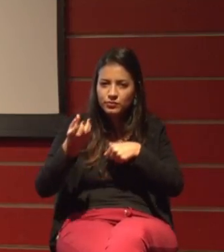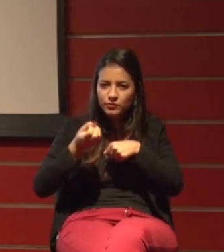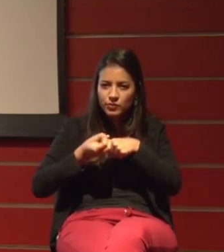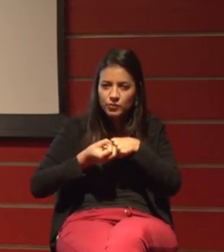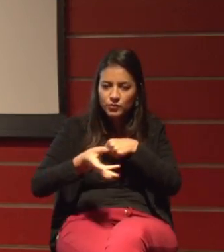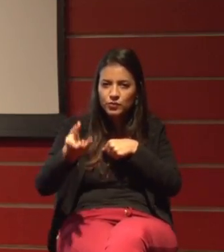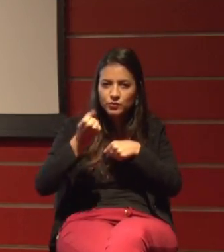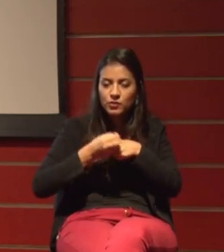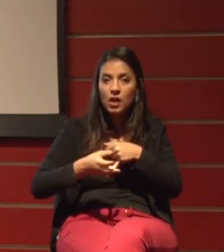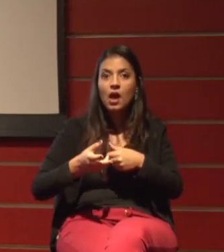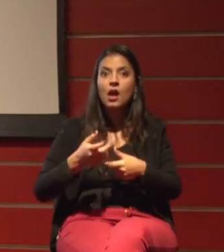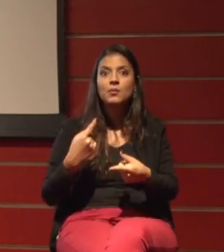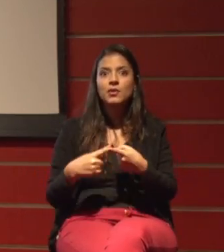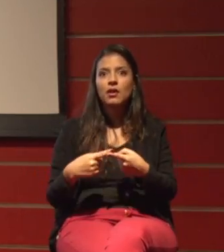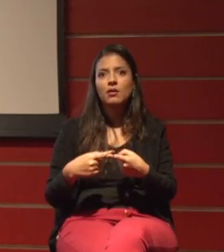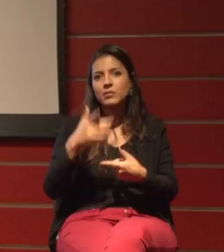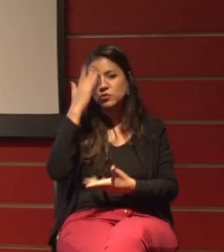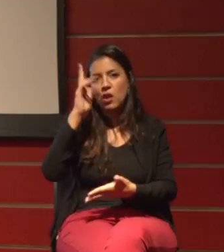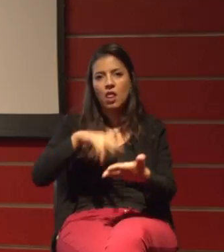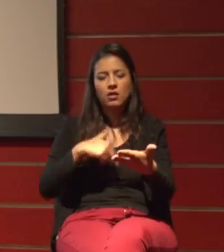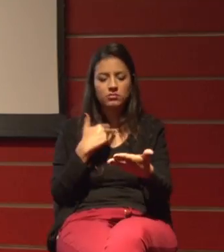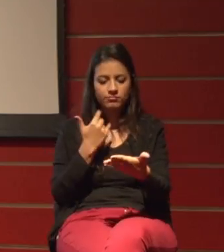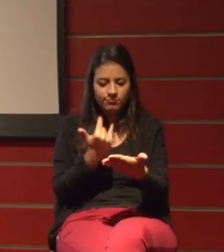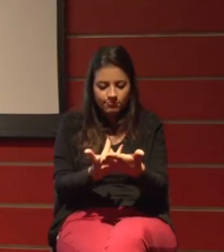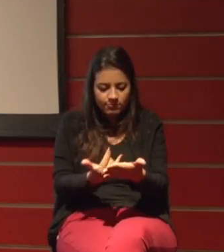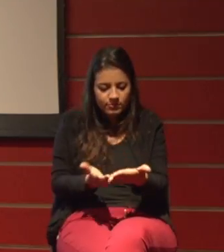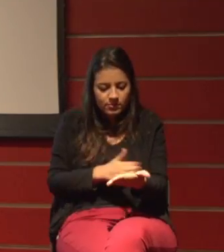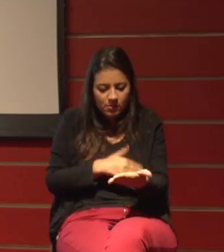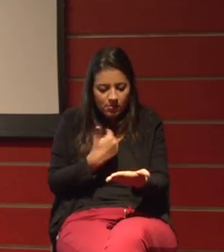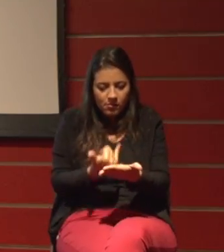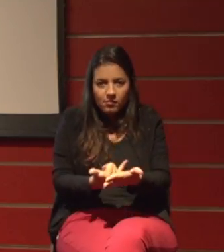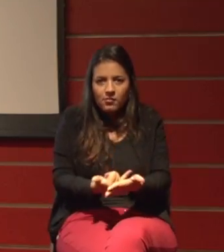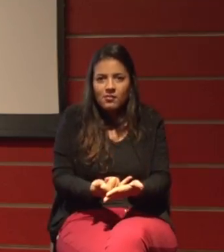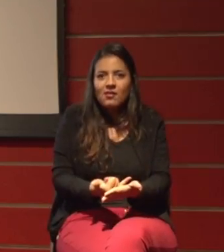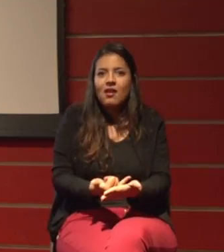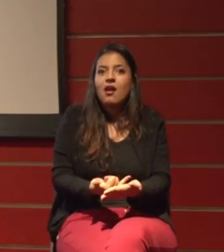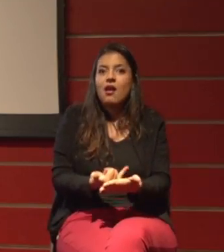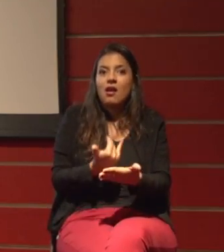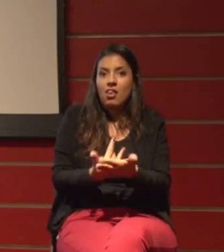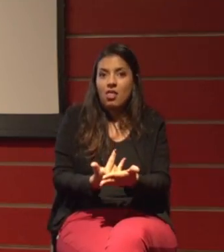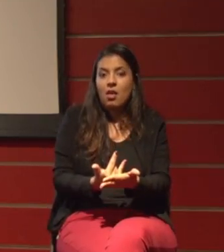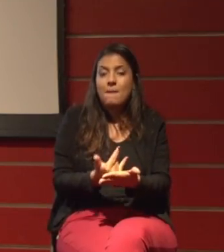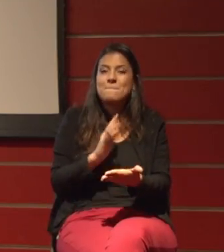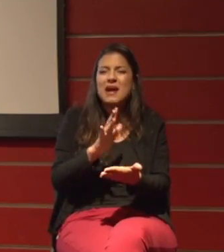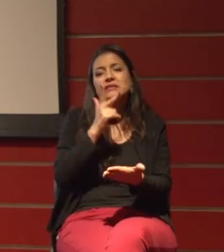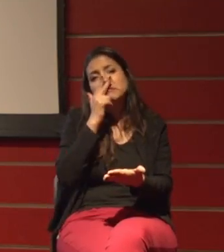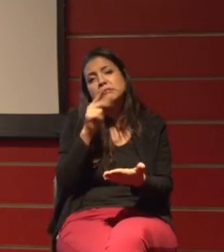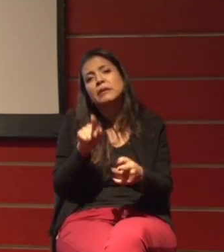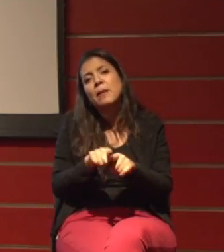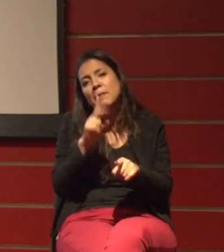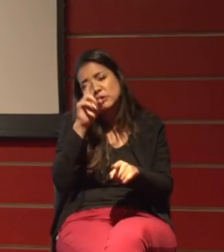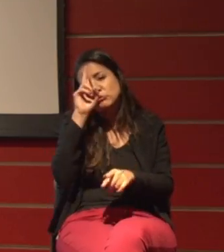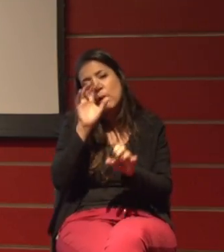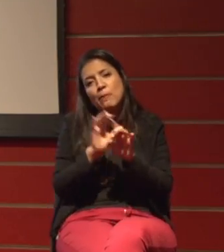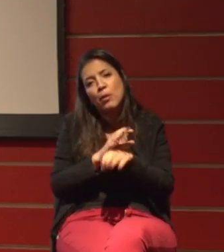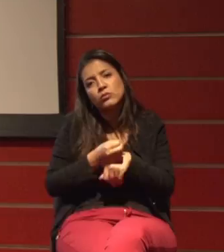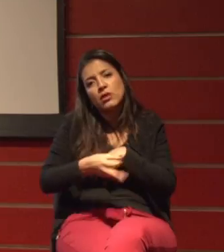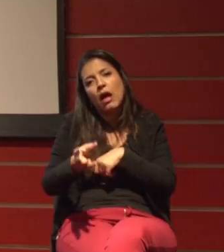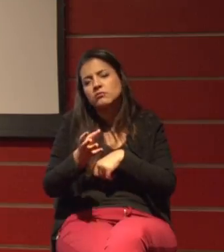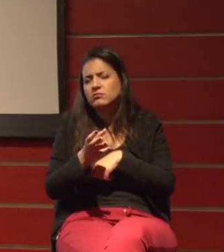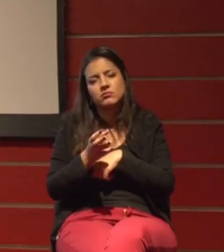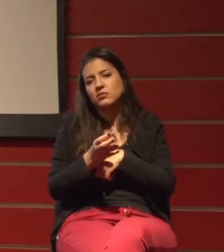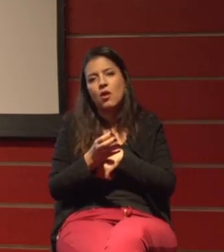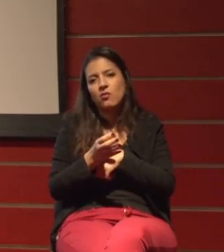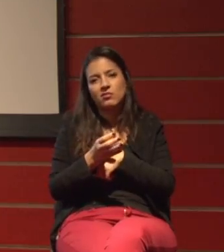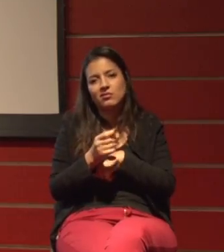leitura instigando né mas que não não entregue mastigado né deixe algo